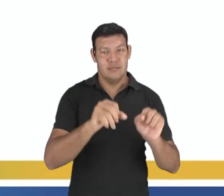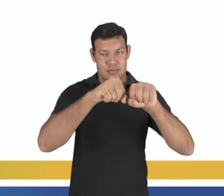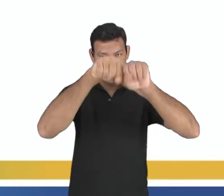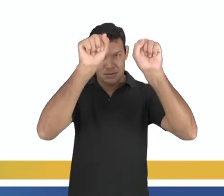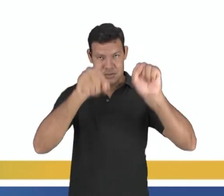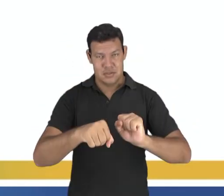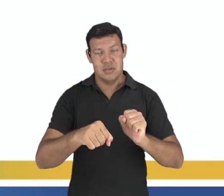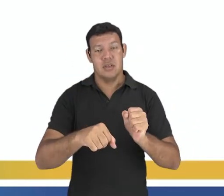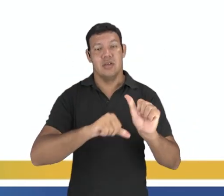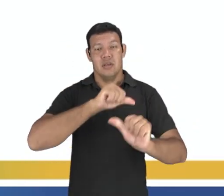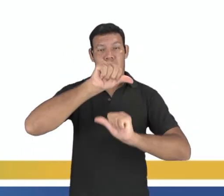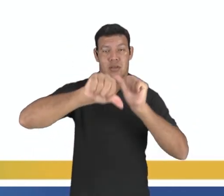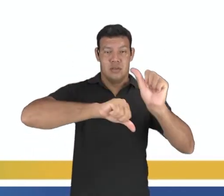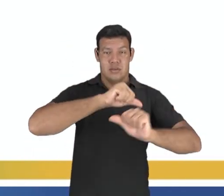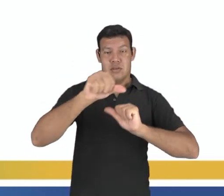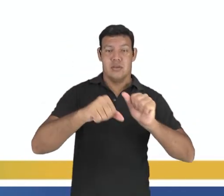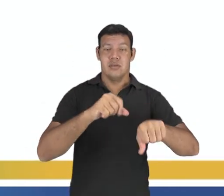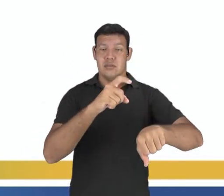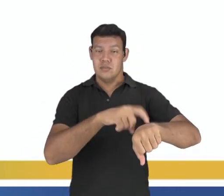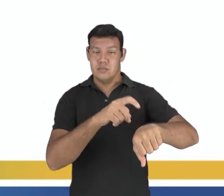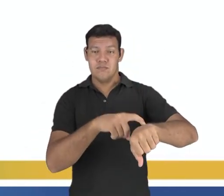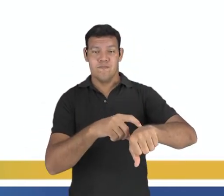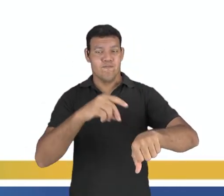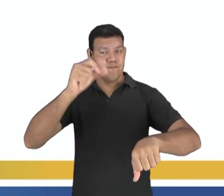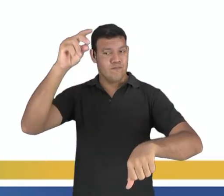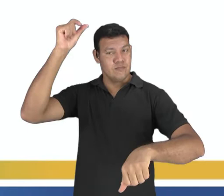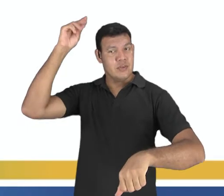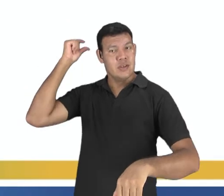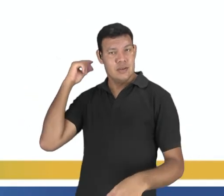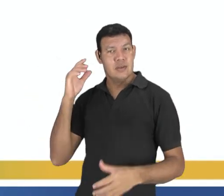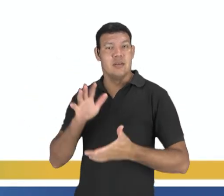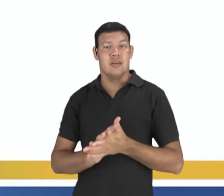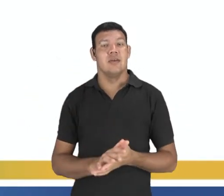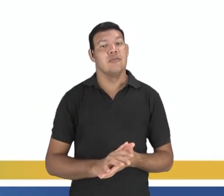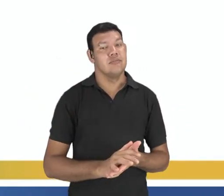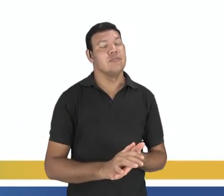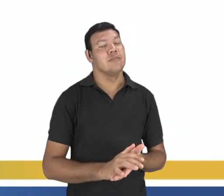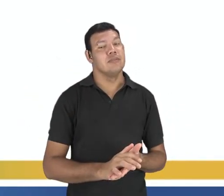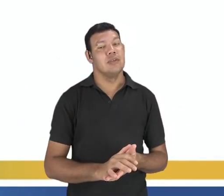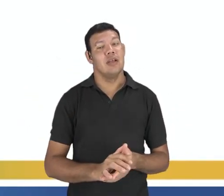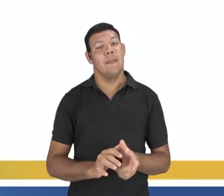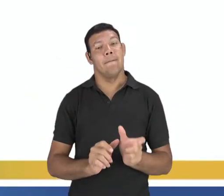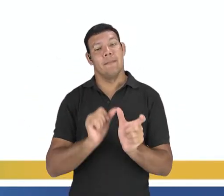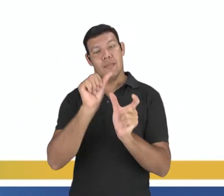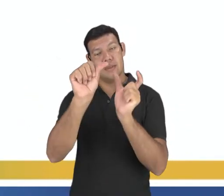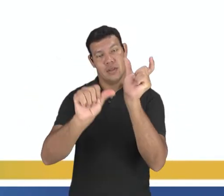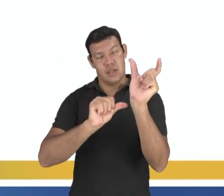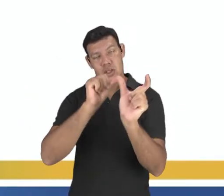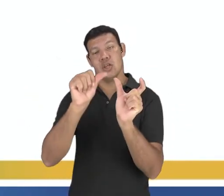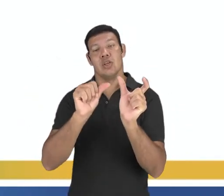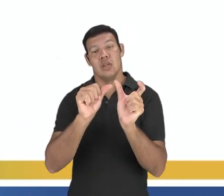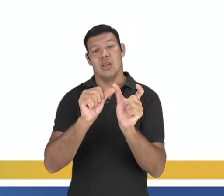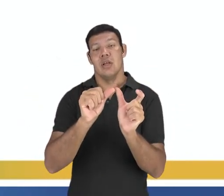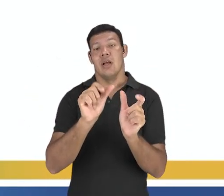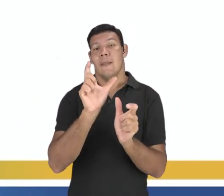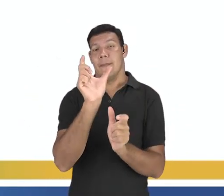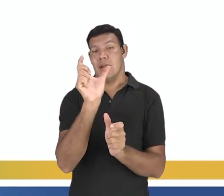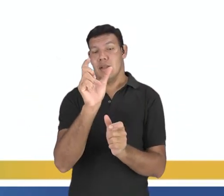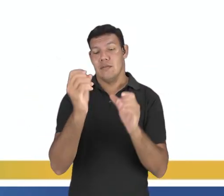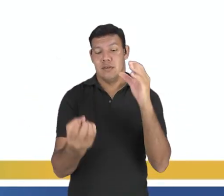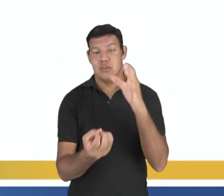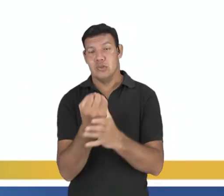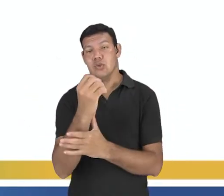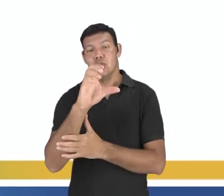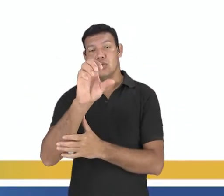ainda nesse período antigo. Então, é daí que vem o nome salário, certo? Que é através dessa troca do sal